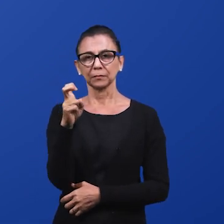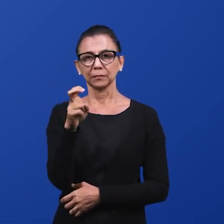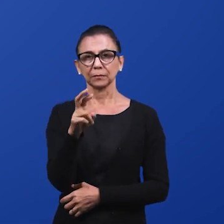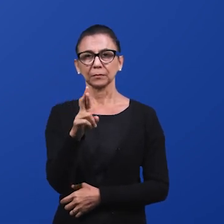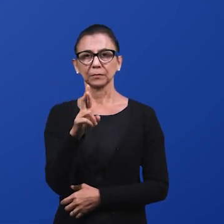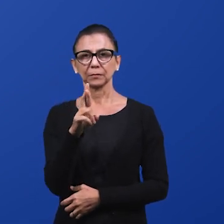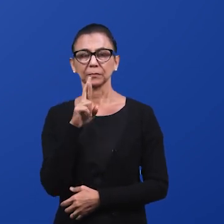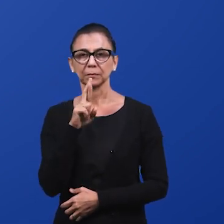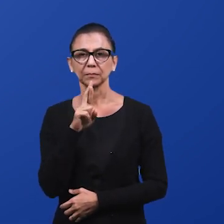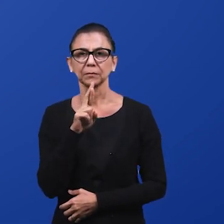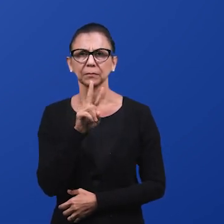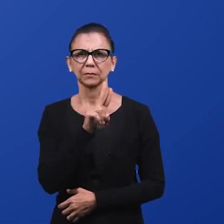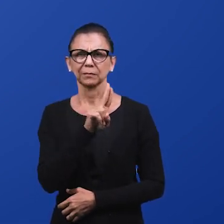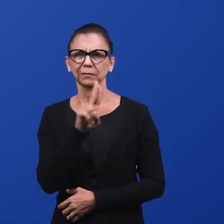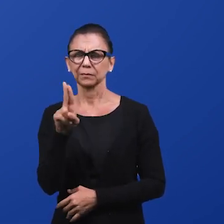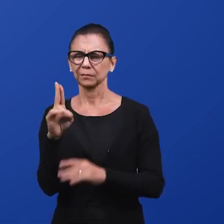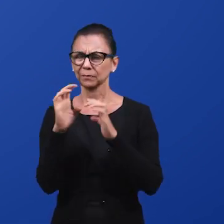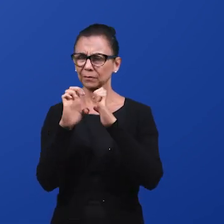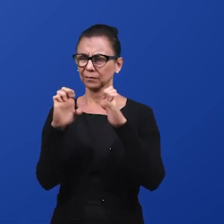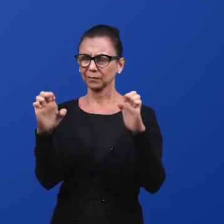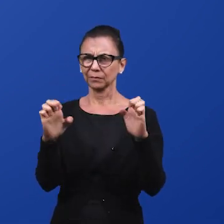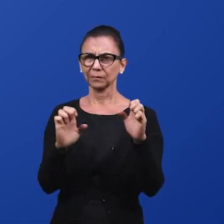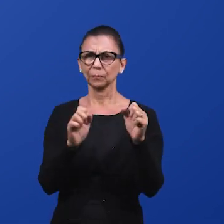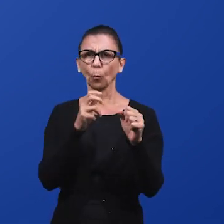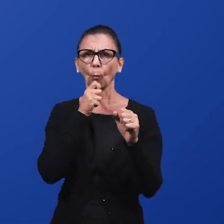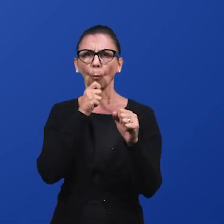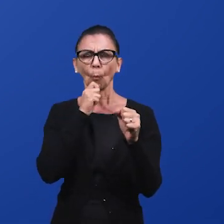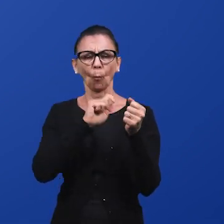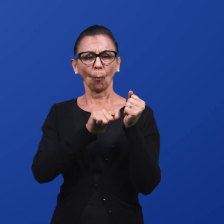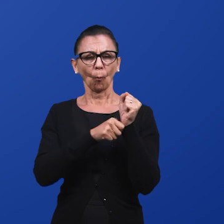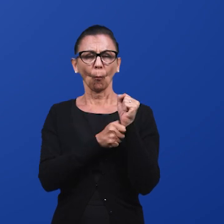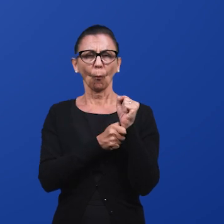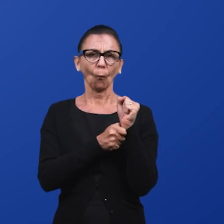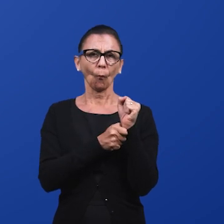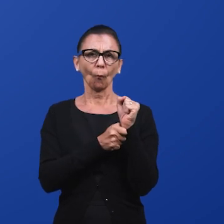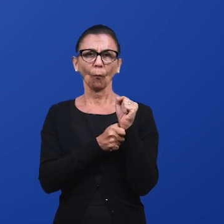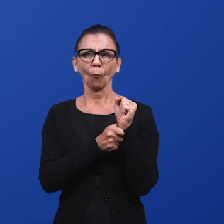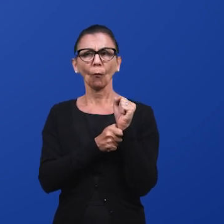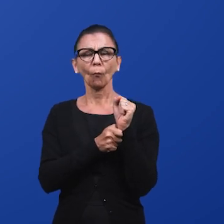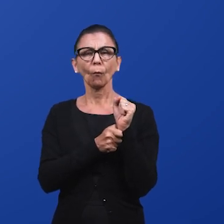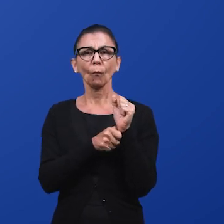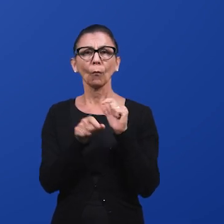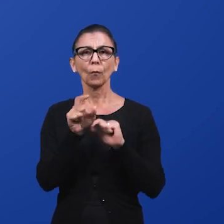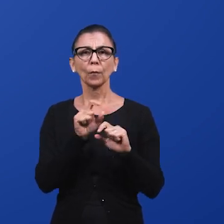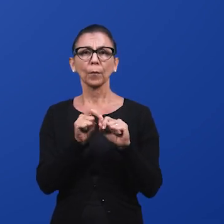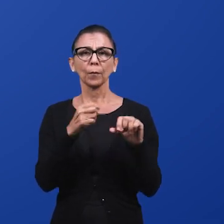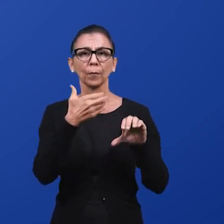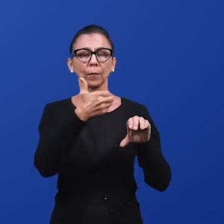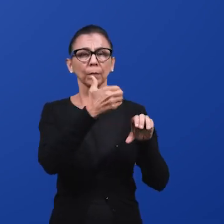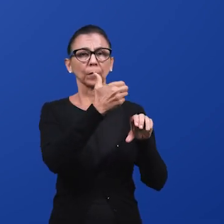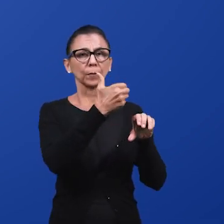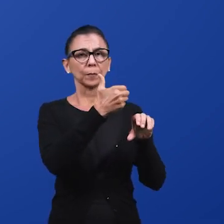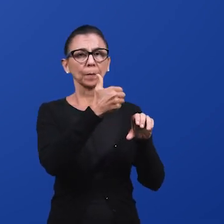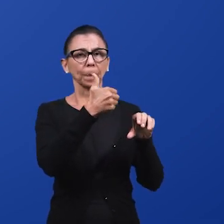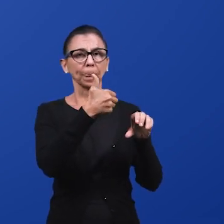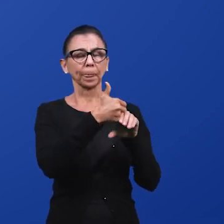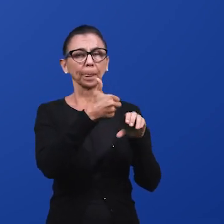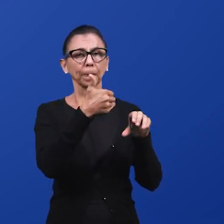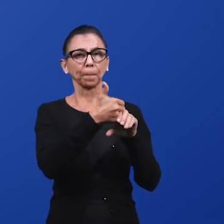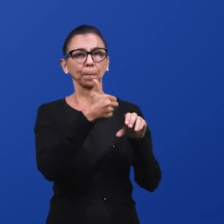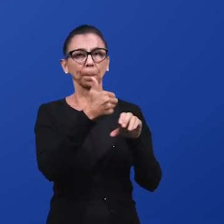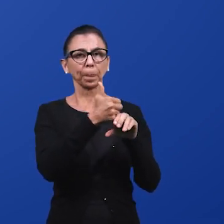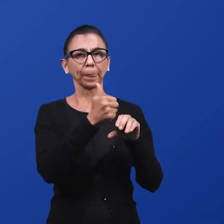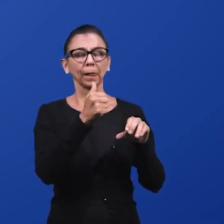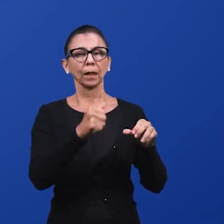5. O nome do Evangelho sem o mistério, ele é o cristianismo,